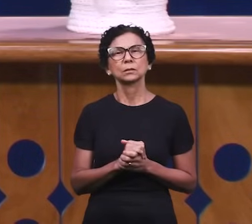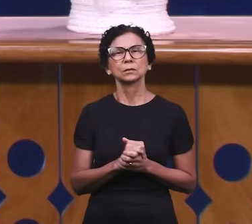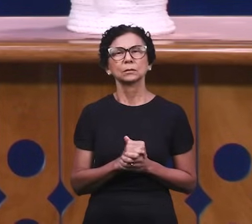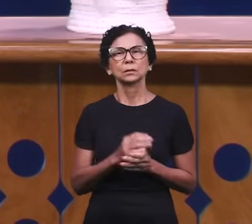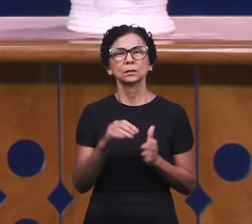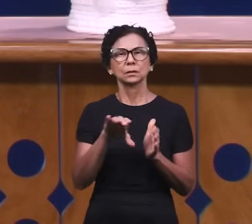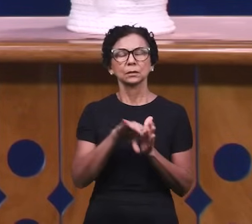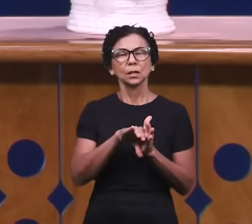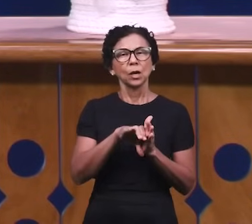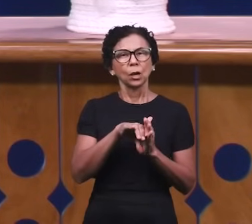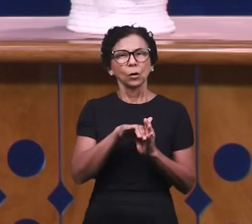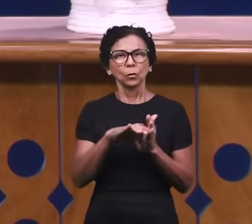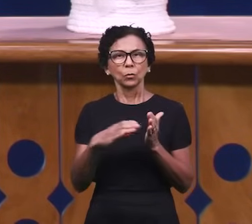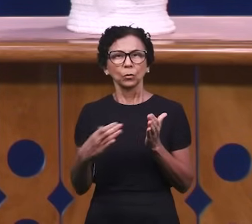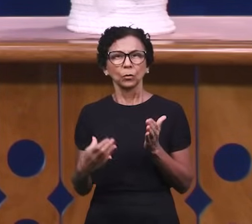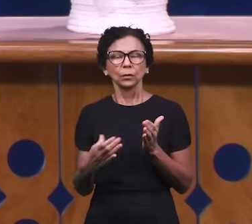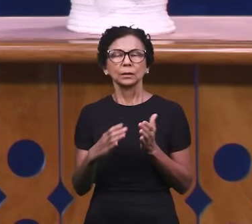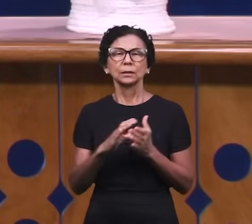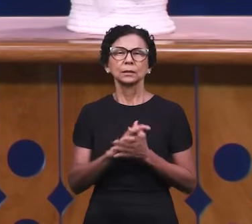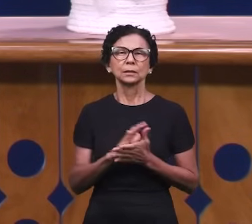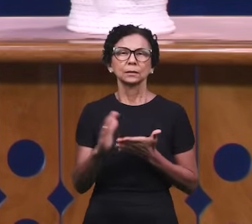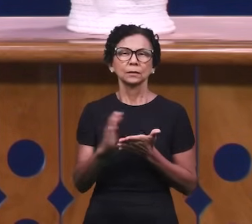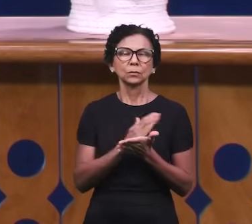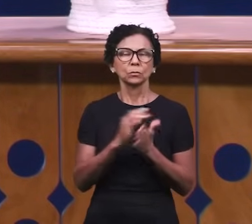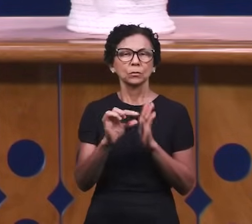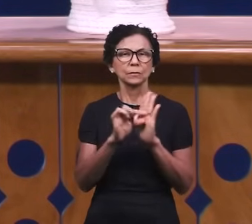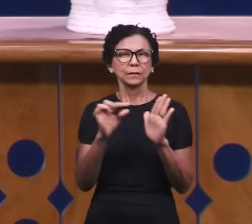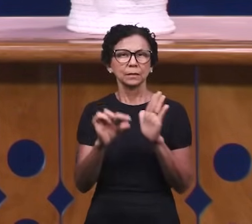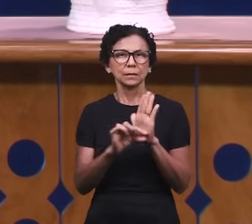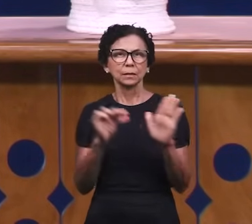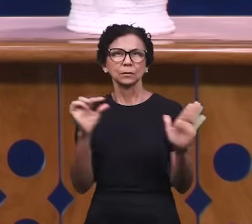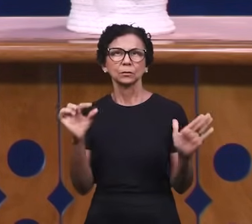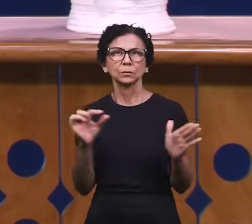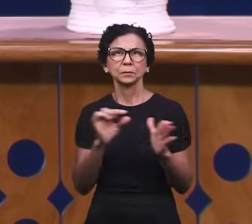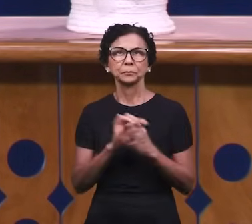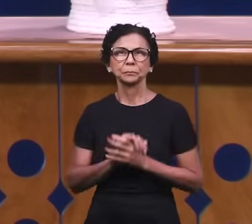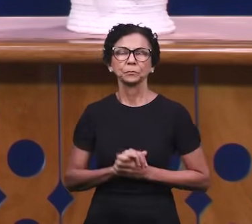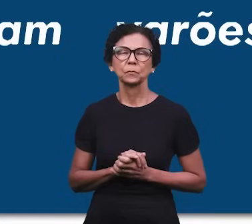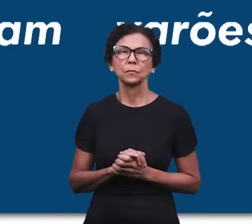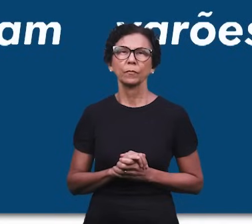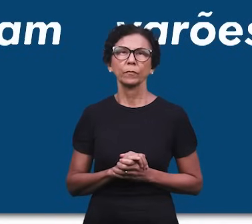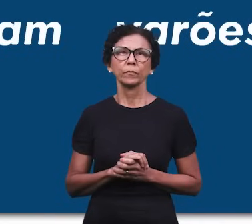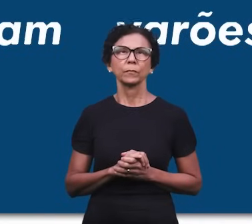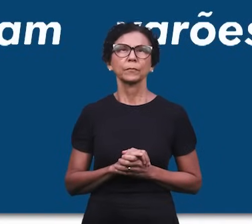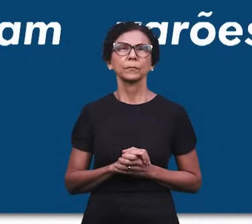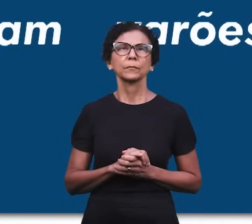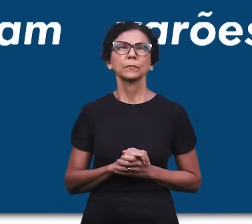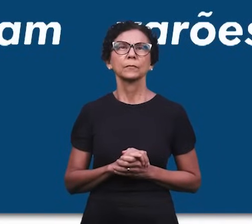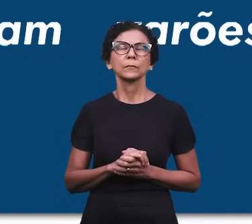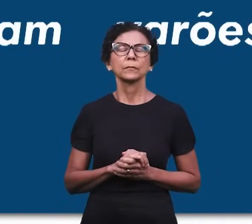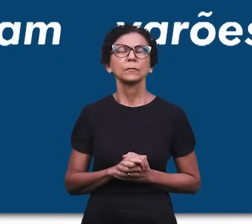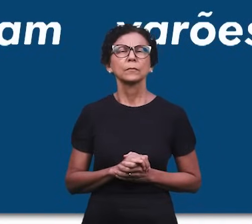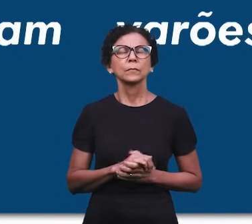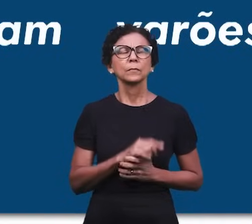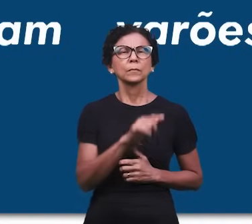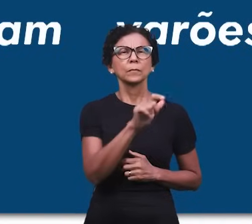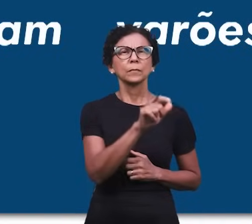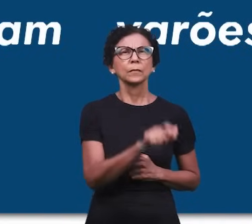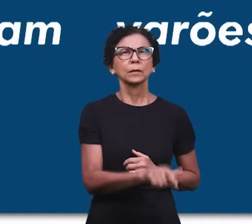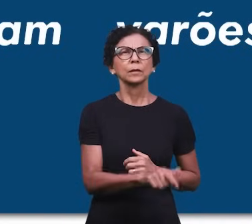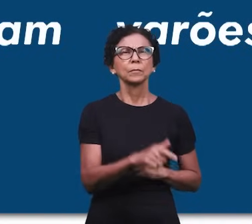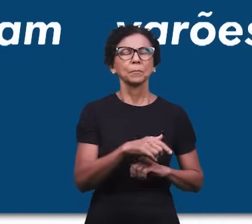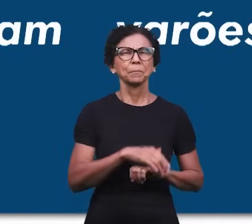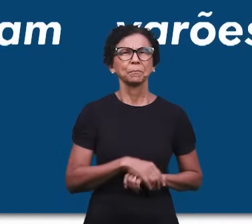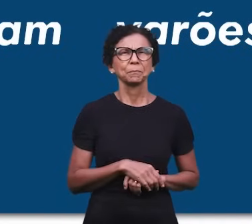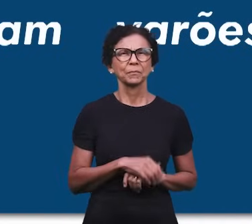capítulo 14, a partir do versículo 8. Vamos ler alguns versículos. E diz assim a palavra de Deus: "Tinha, pois,